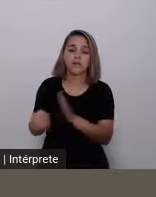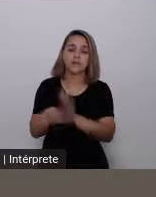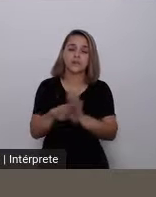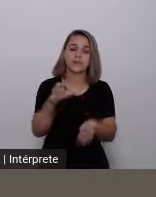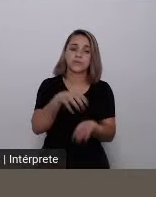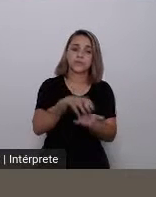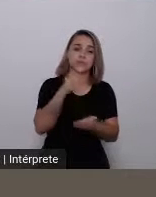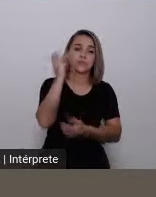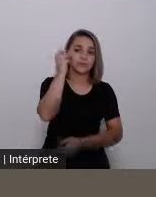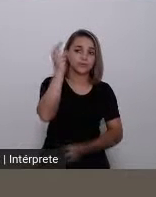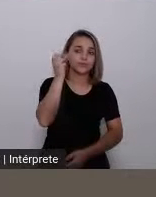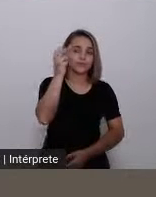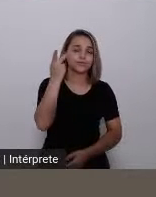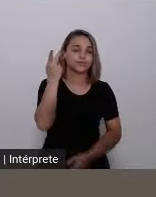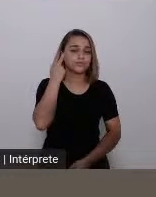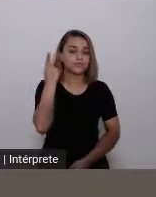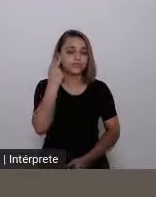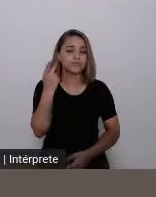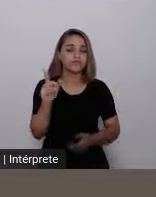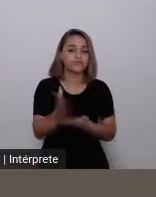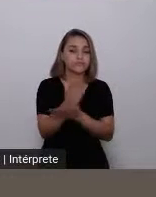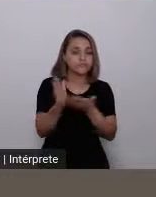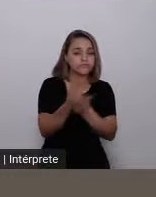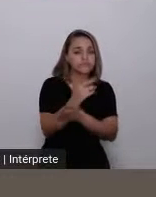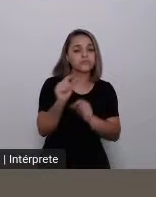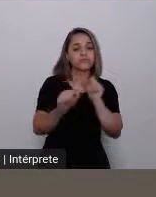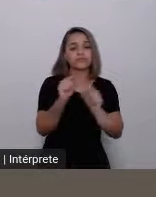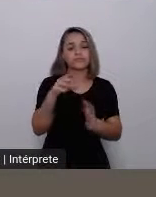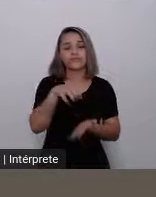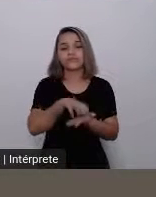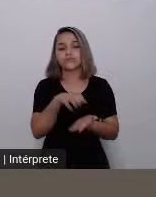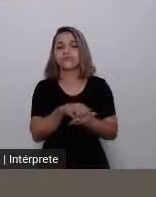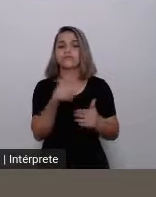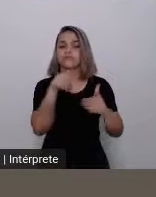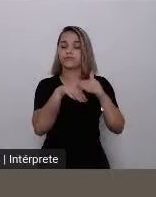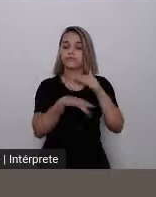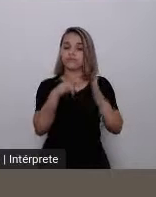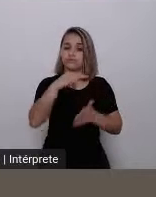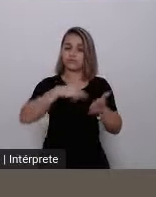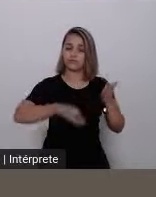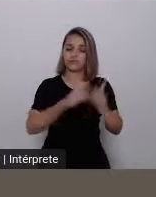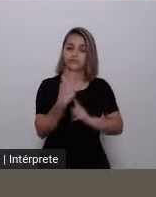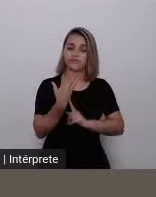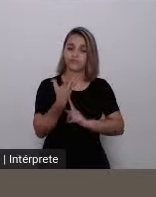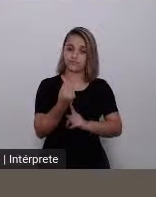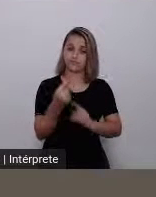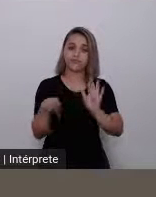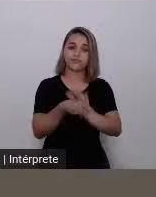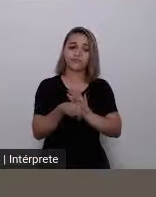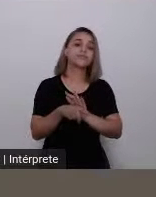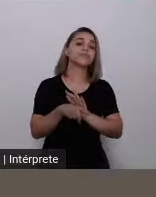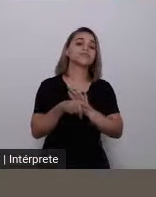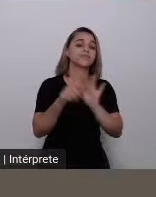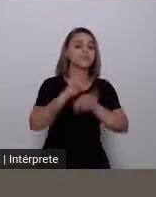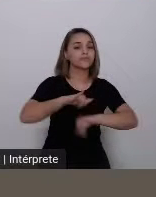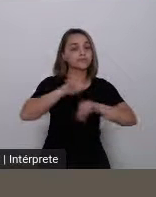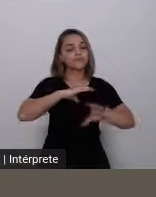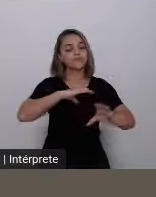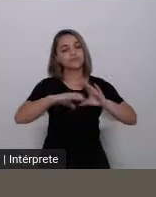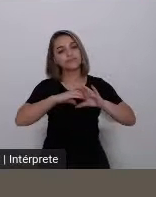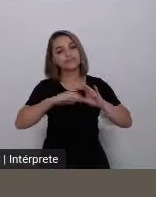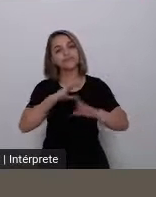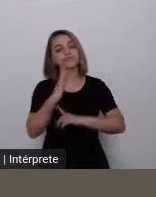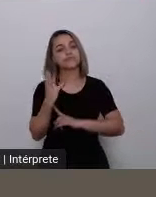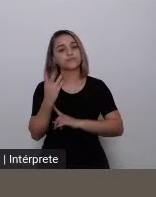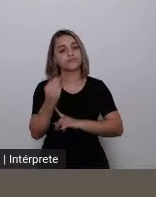São Paulo. Divisão essa que absorveu o Centro de Documentação e Artes, criado em 75, sob a sigla IDARTE, Informação e Documentação Artística.